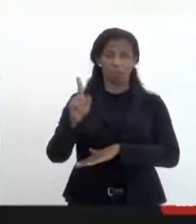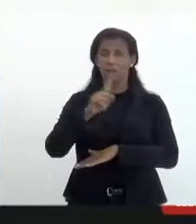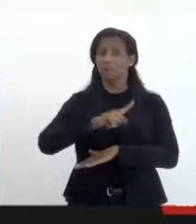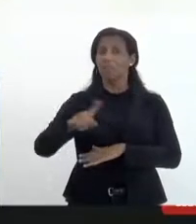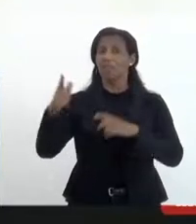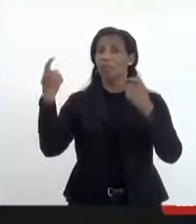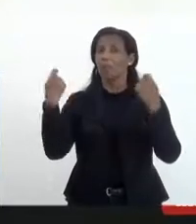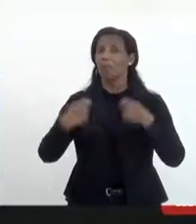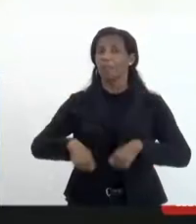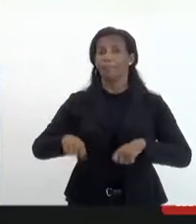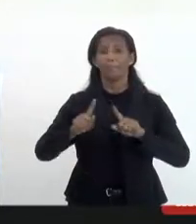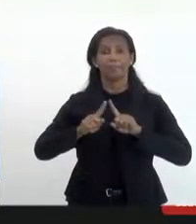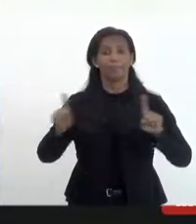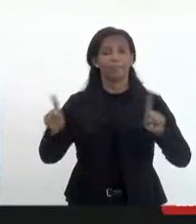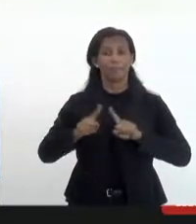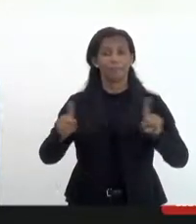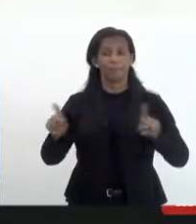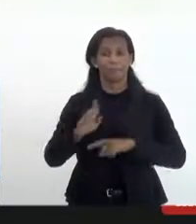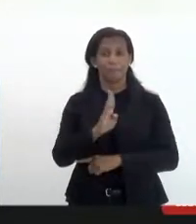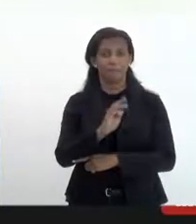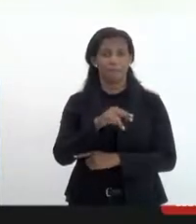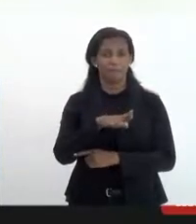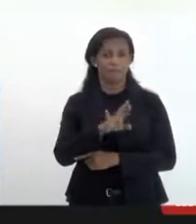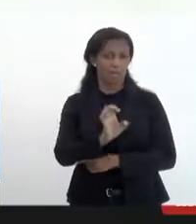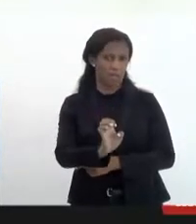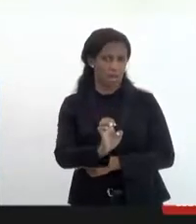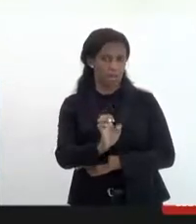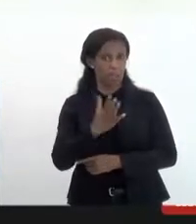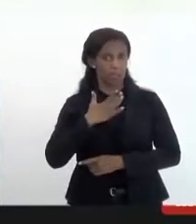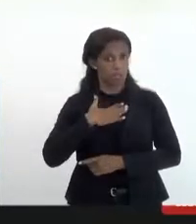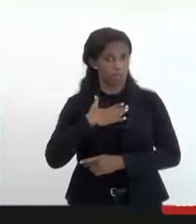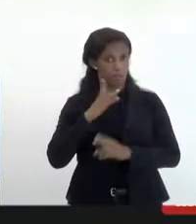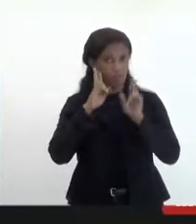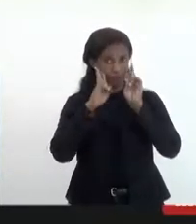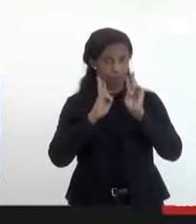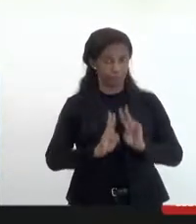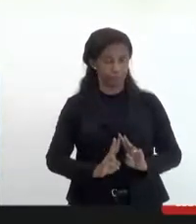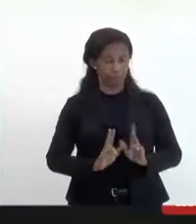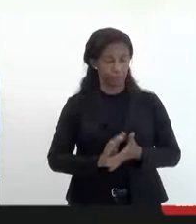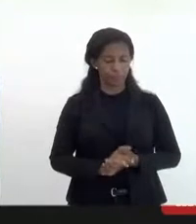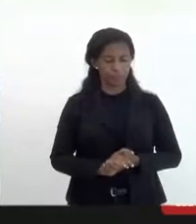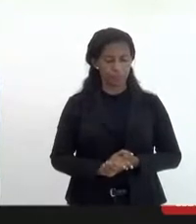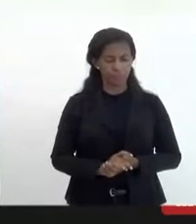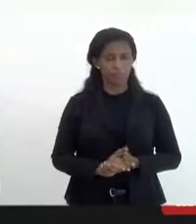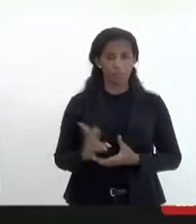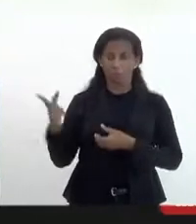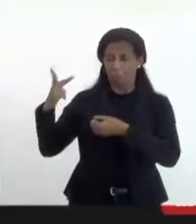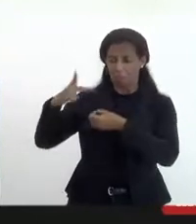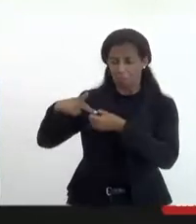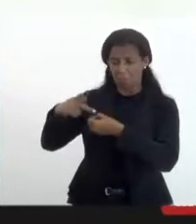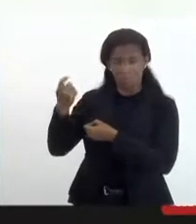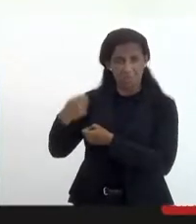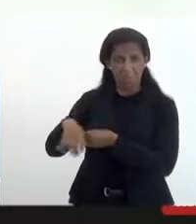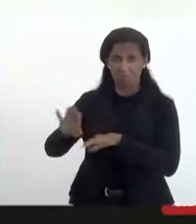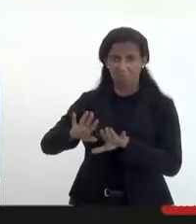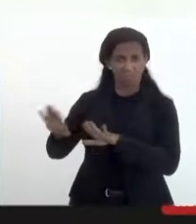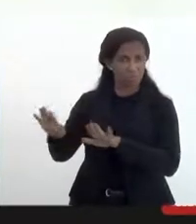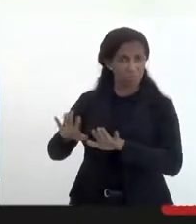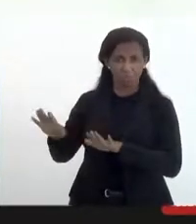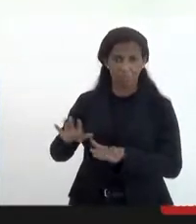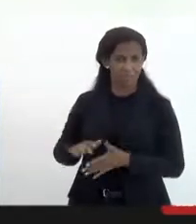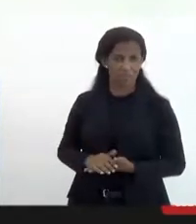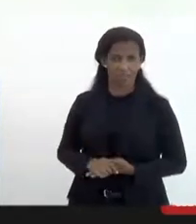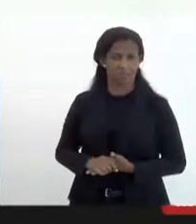de benesse, nem quer benesse, do meu ponto de vista. Uma Petrobras também não precisa de benesse, nem quer